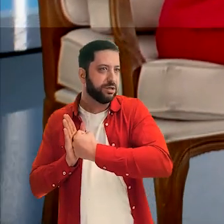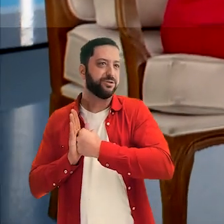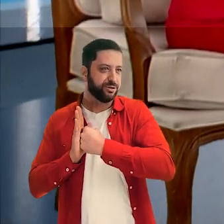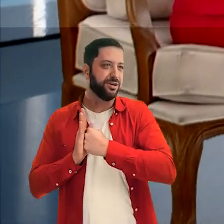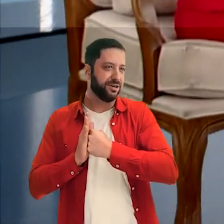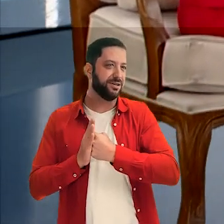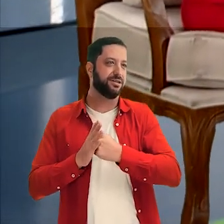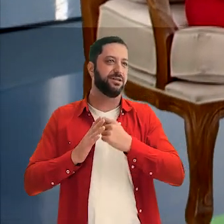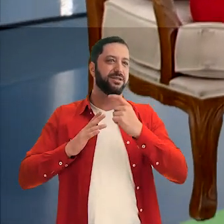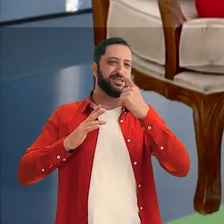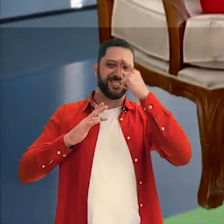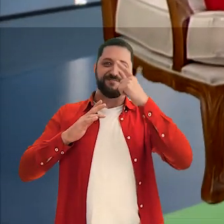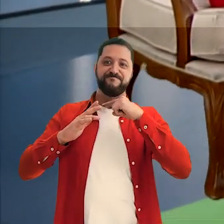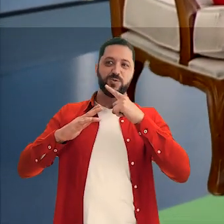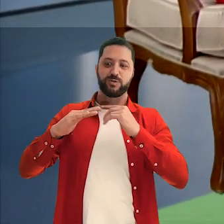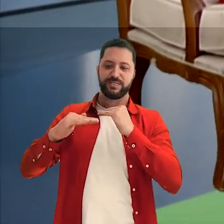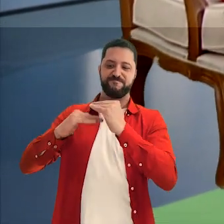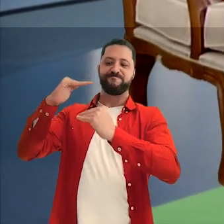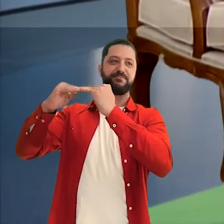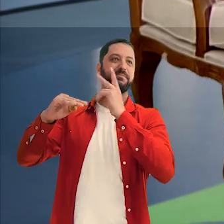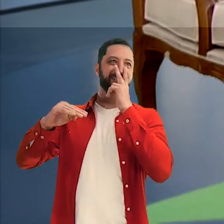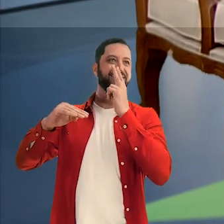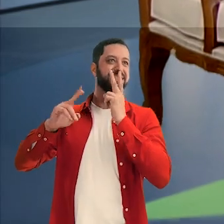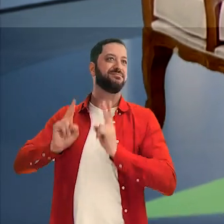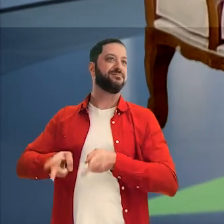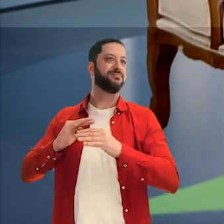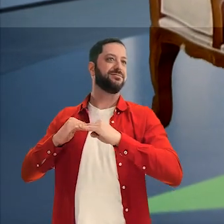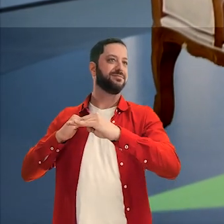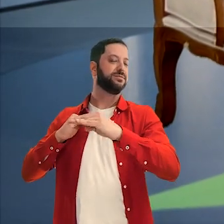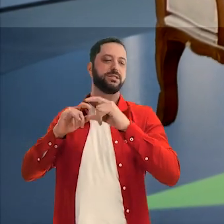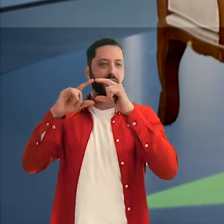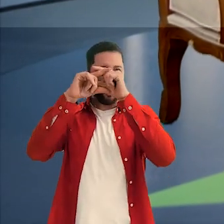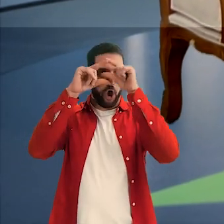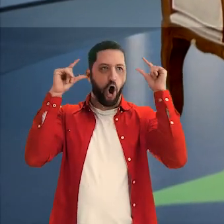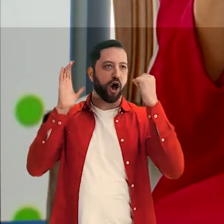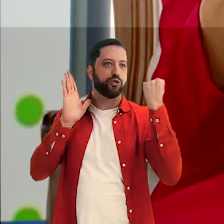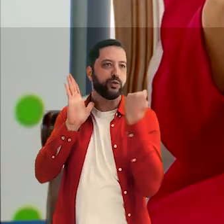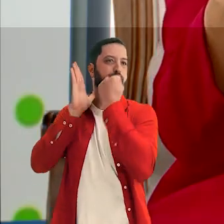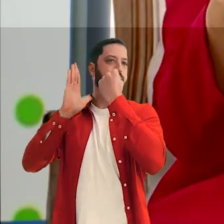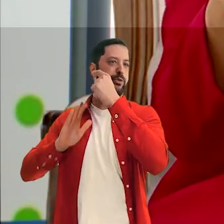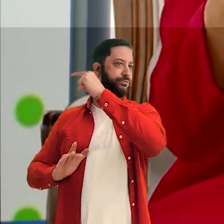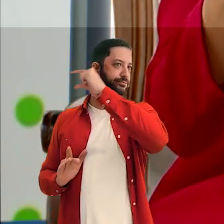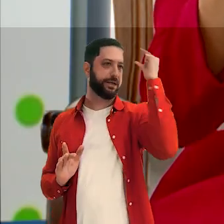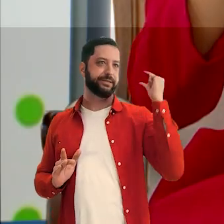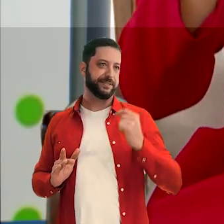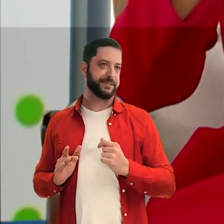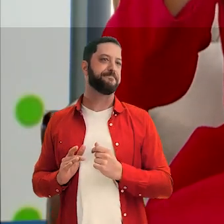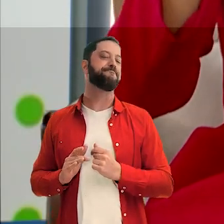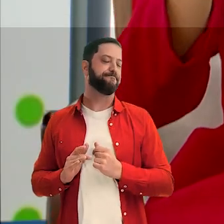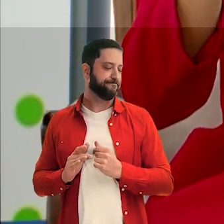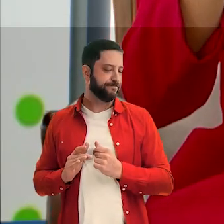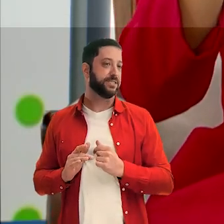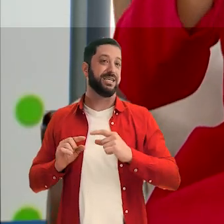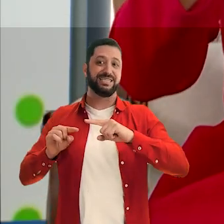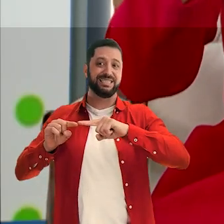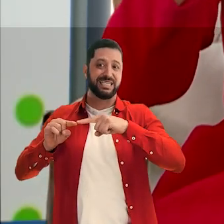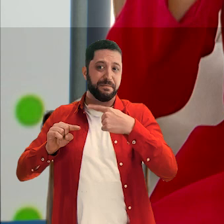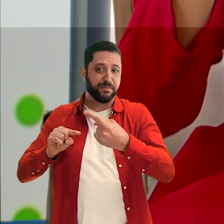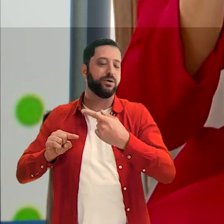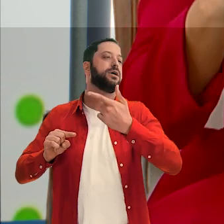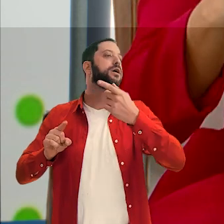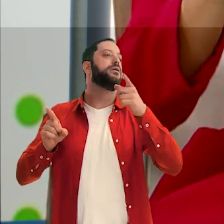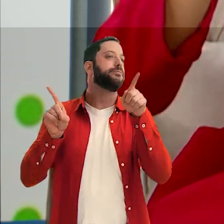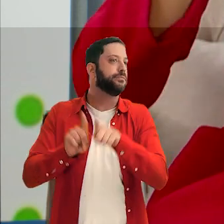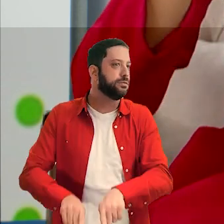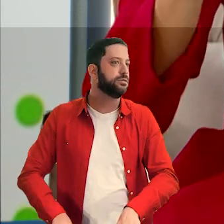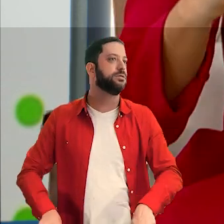bloqueio, esse bloqueio traz crenças limitantes e das crenças limitantes surgem os rótulos. E aí, depois desses rótulos, você